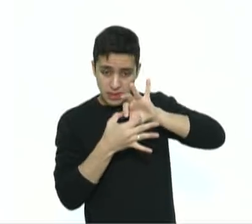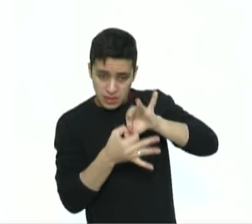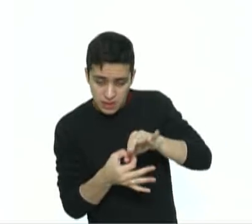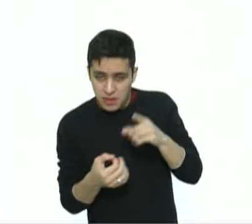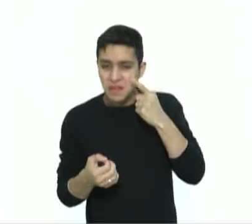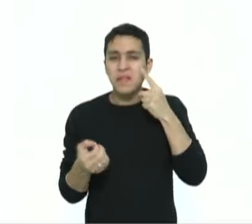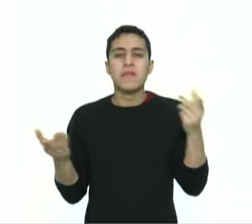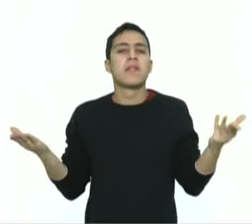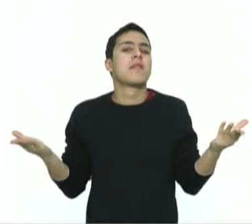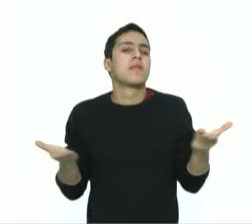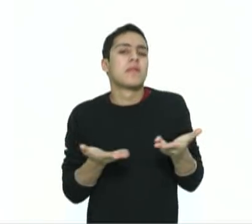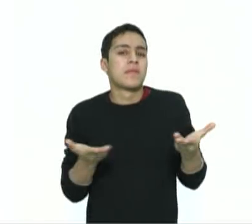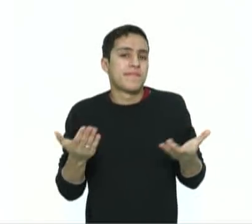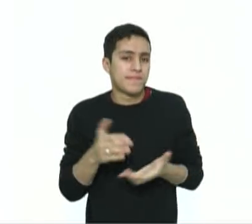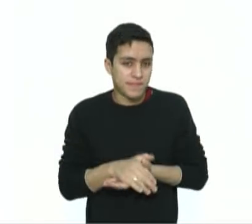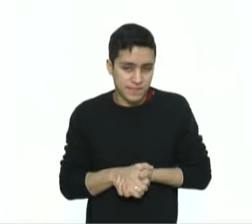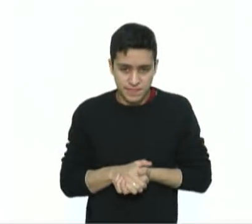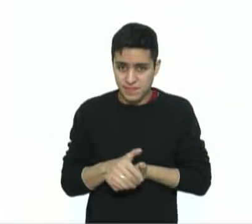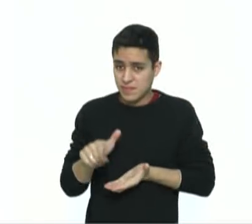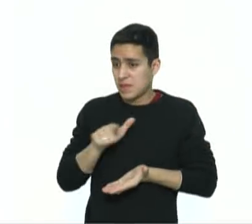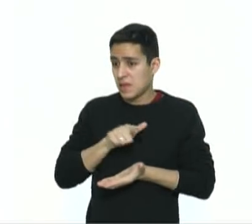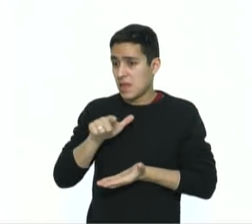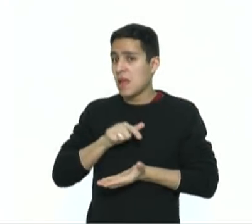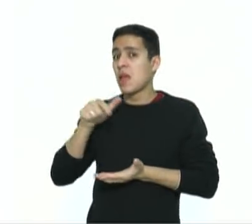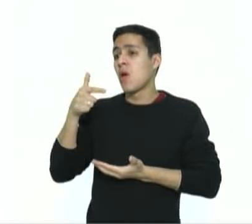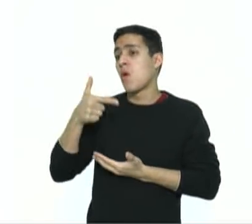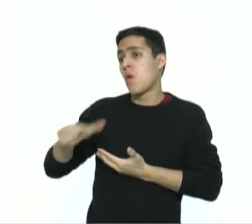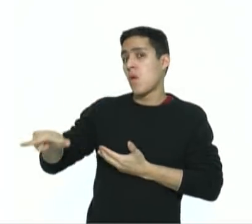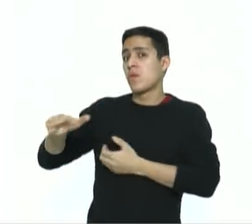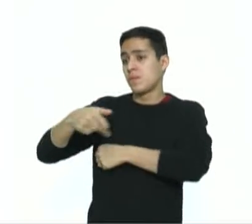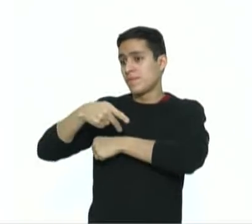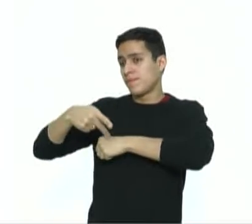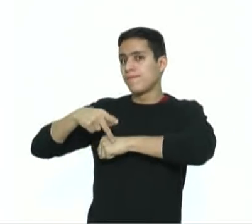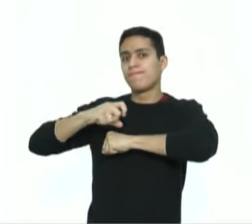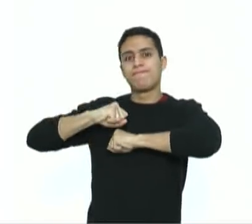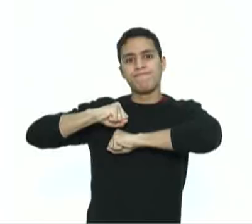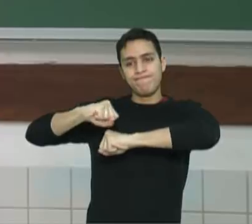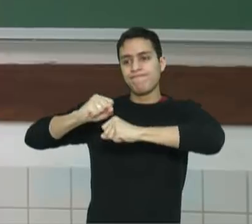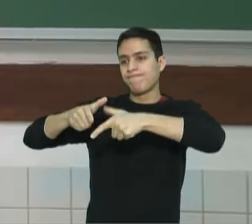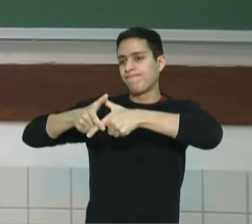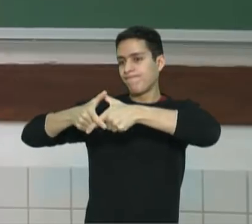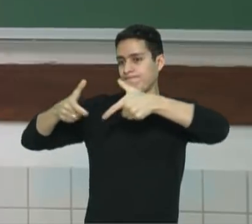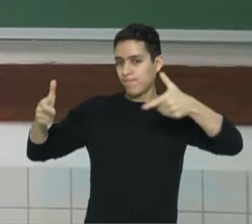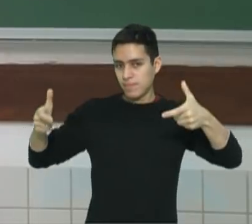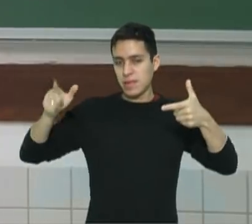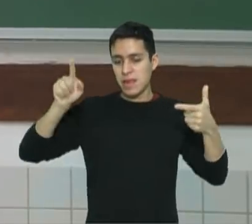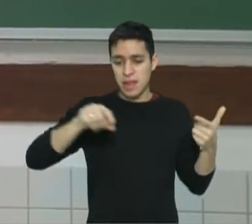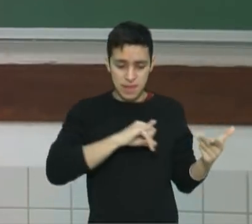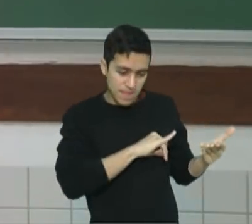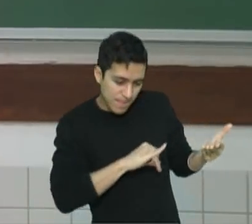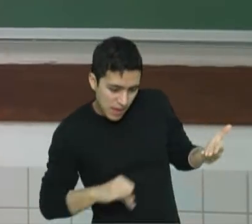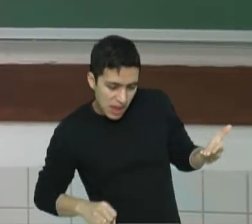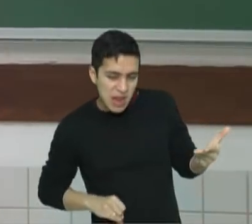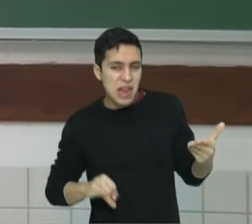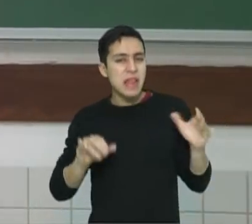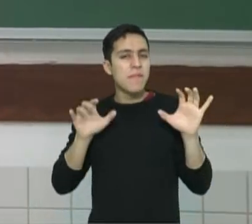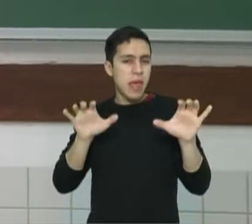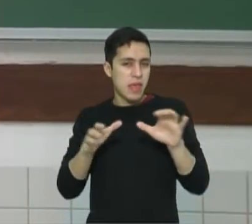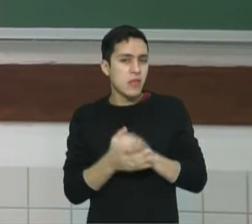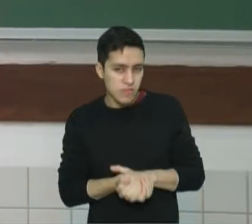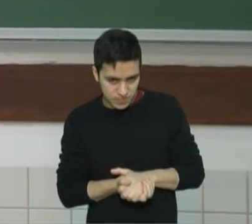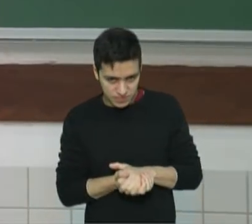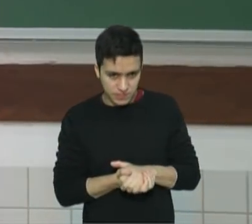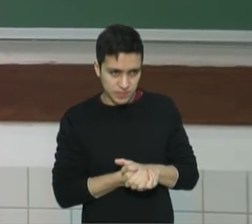agora nós temos alguém crescendo. Como nós falamos no início, O imperialismo tem essa conotação